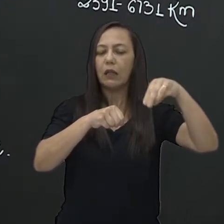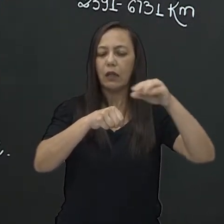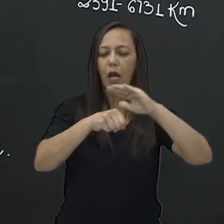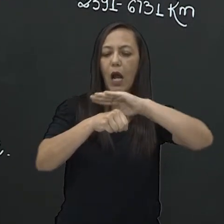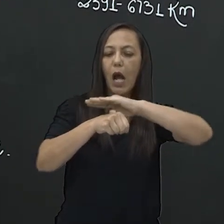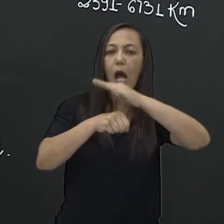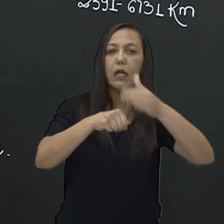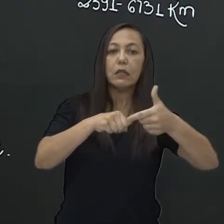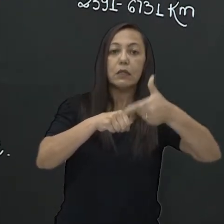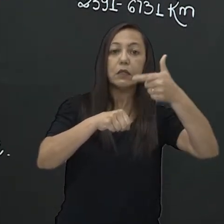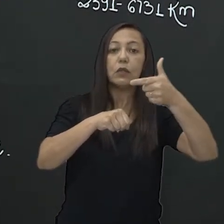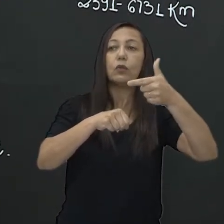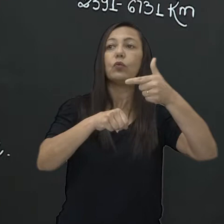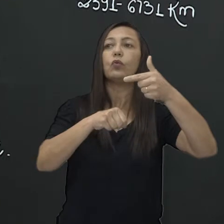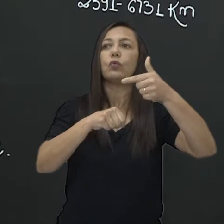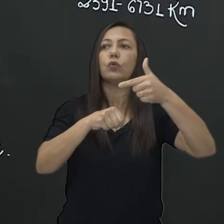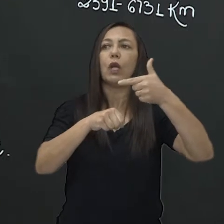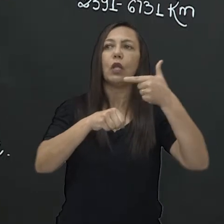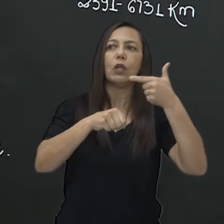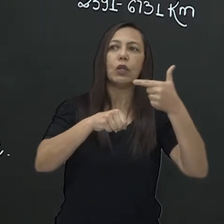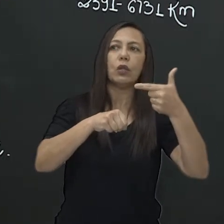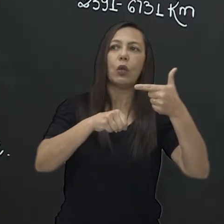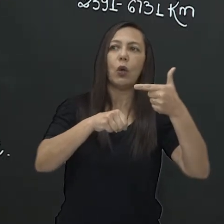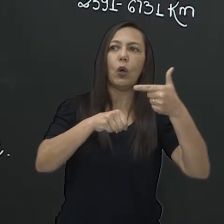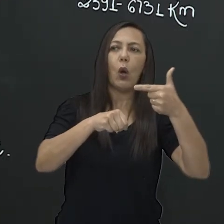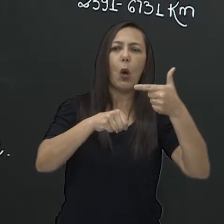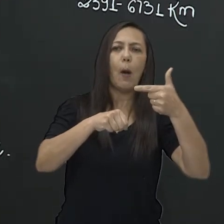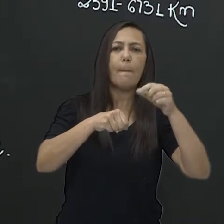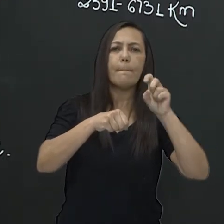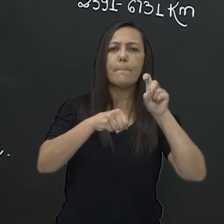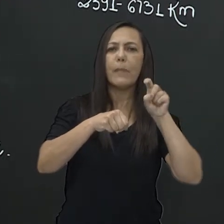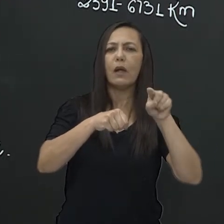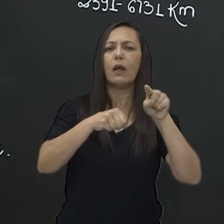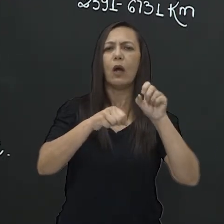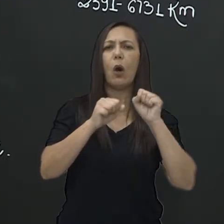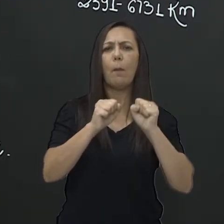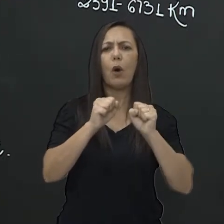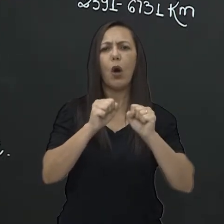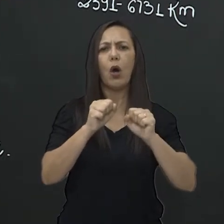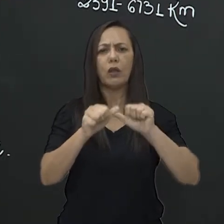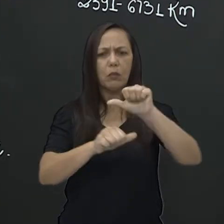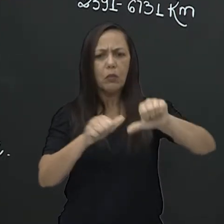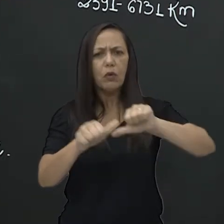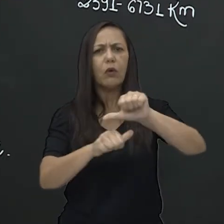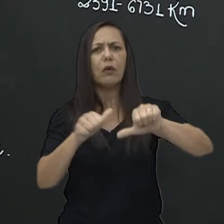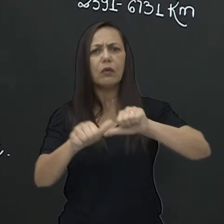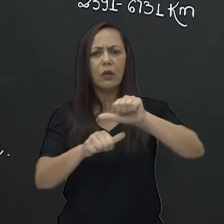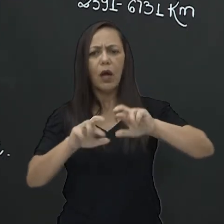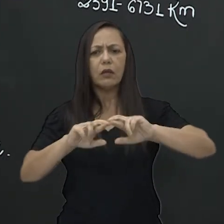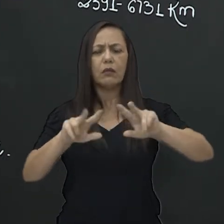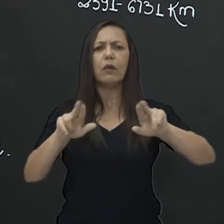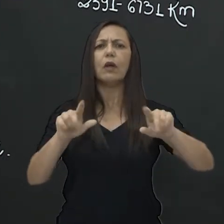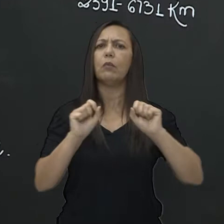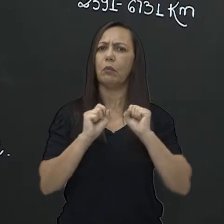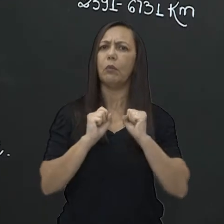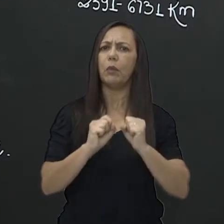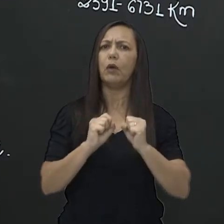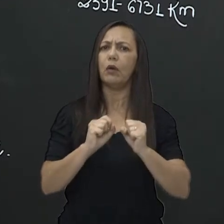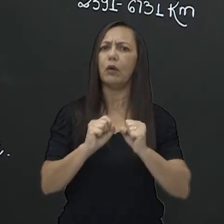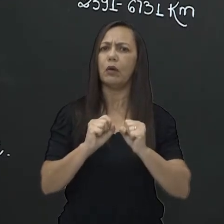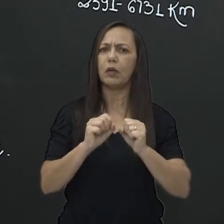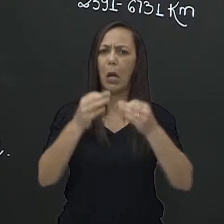a 2.891. Pode variar entre literaturas esses valores? Pode variar, tá? Então não é uma